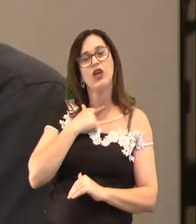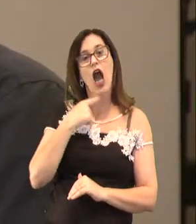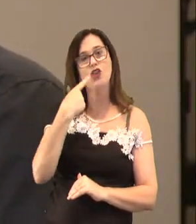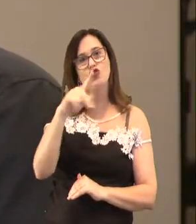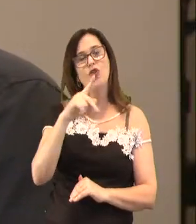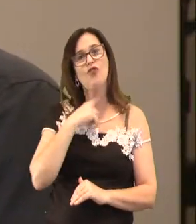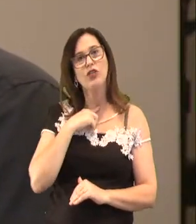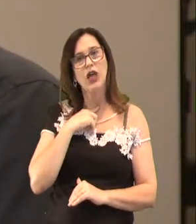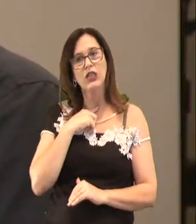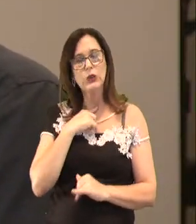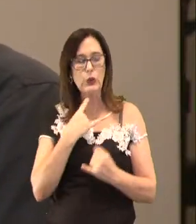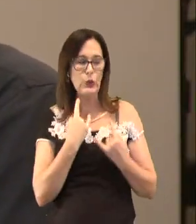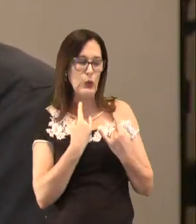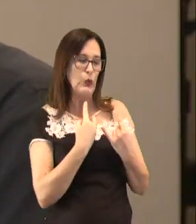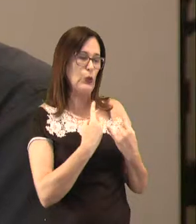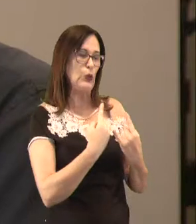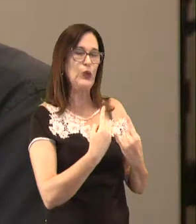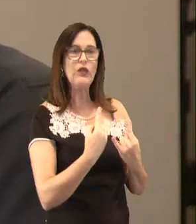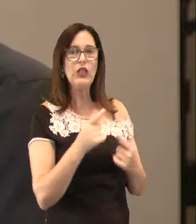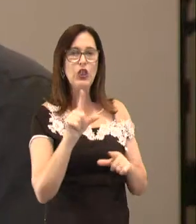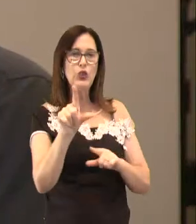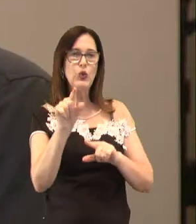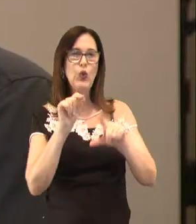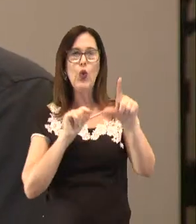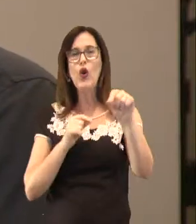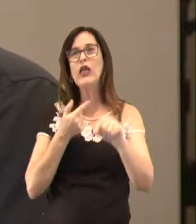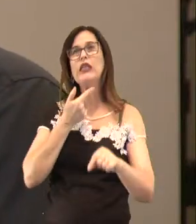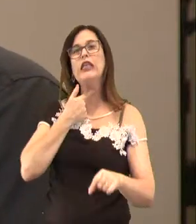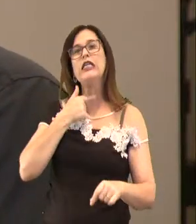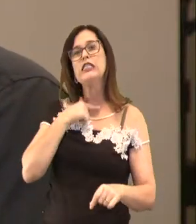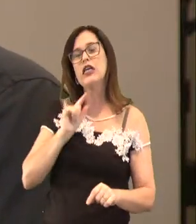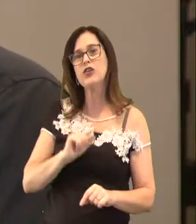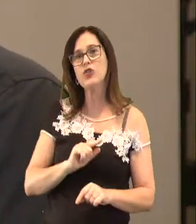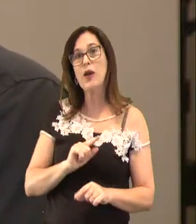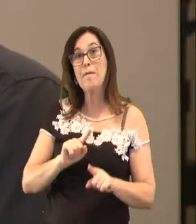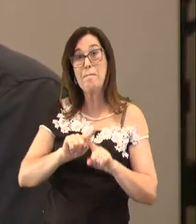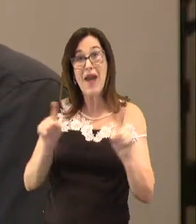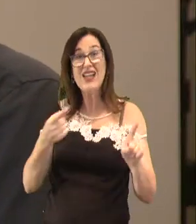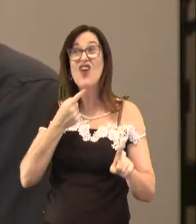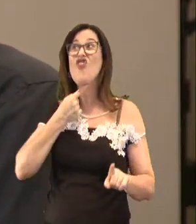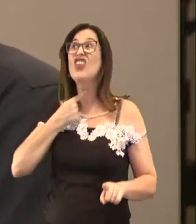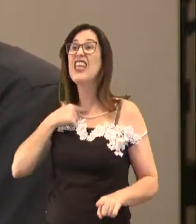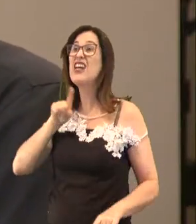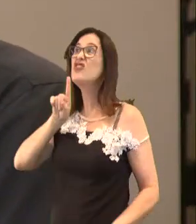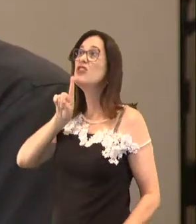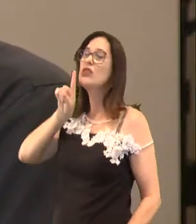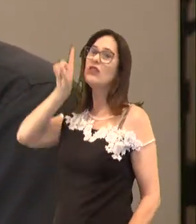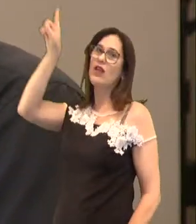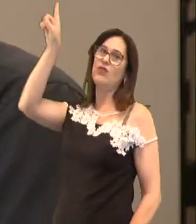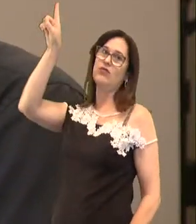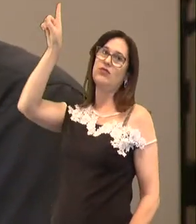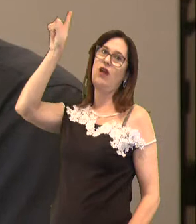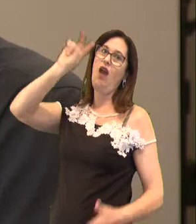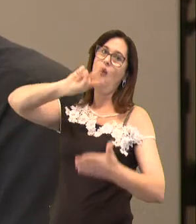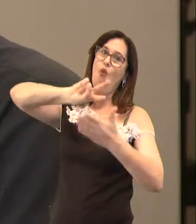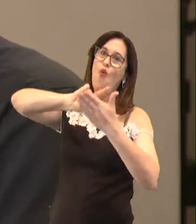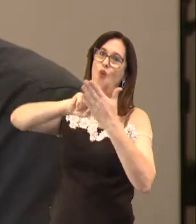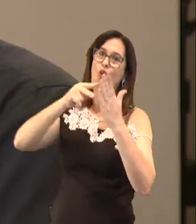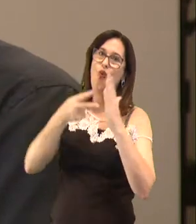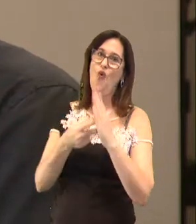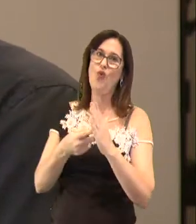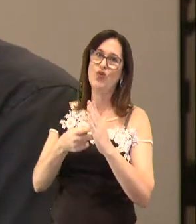uma inclinação, a uma escolha, a um desejo, mas a vontade de Deus, ela tem um significado